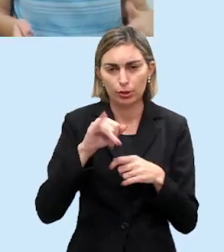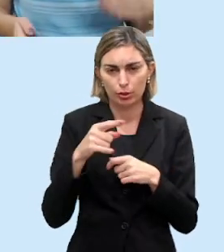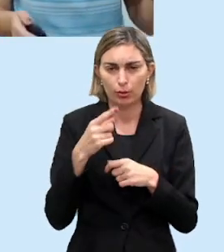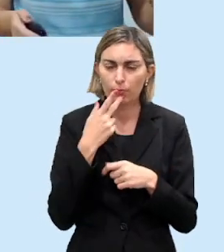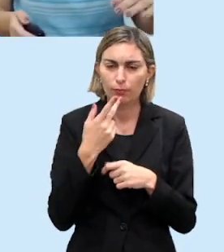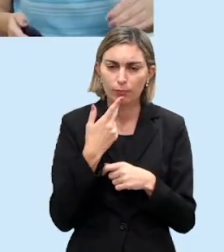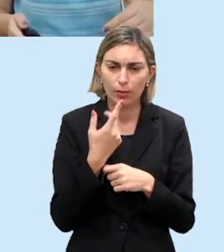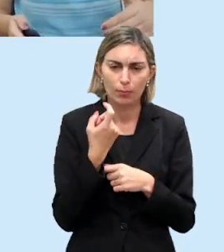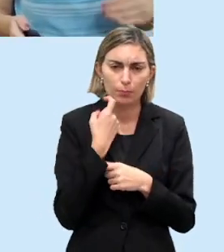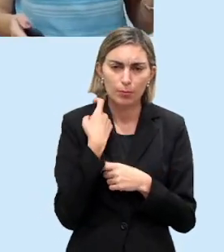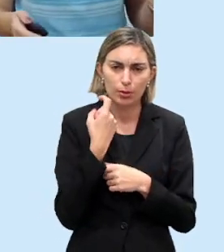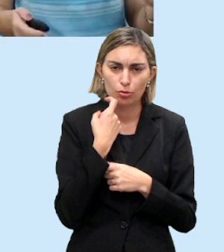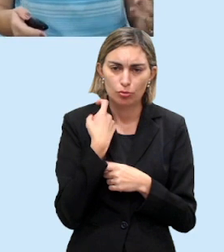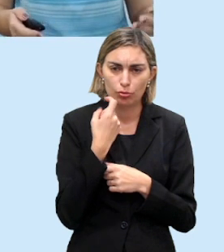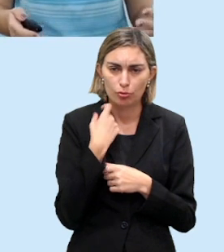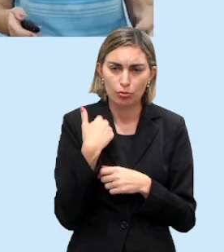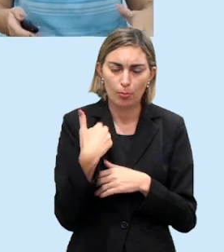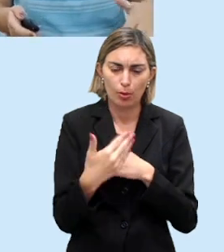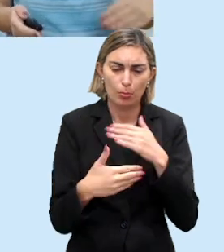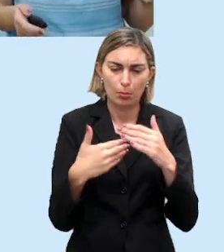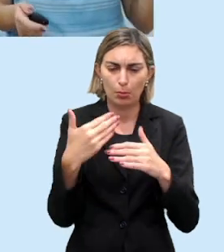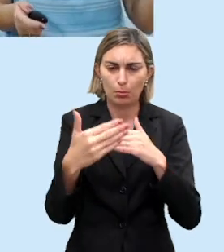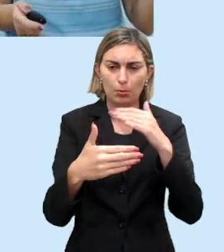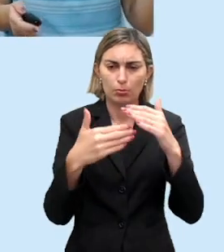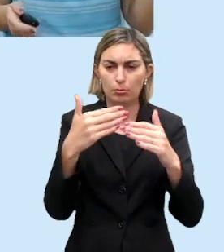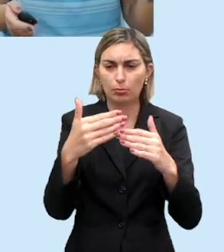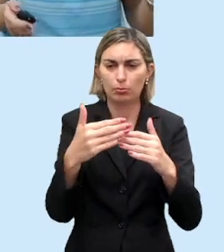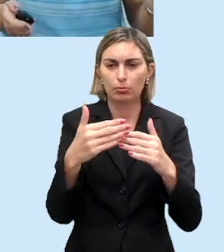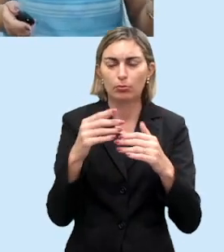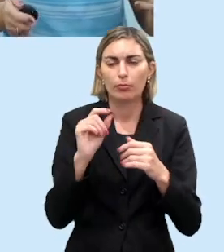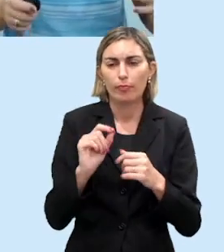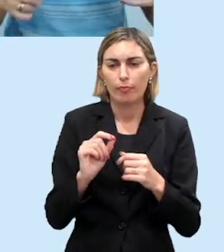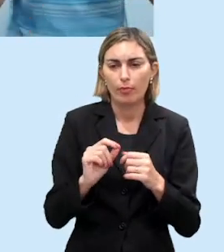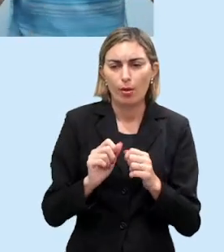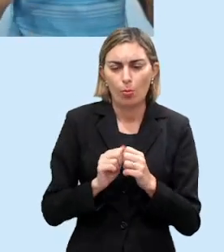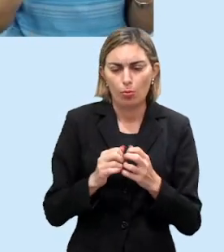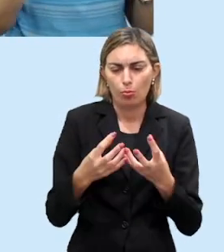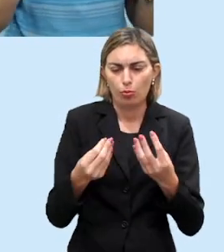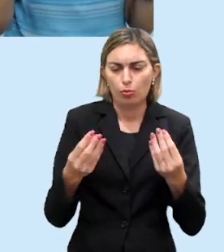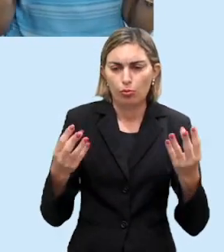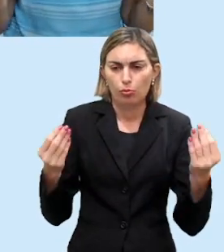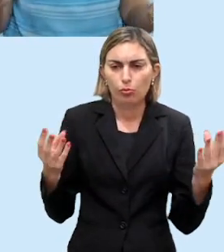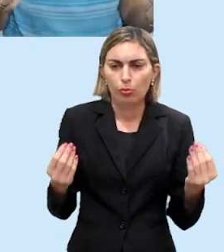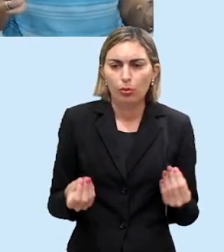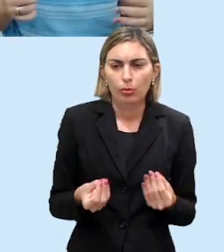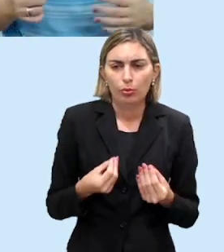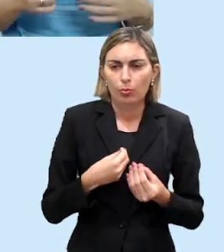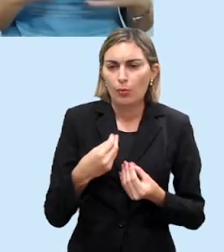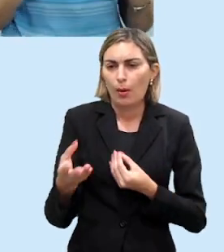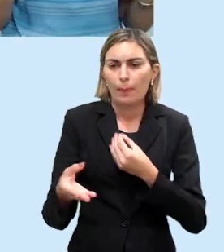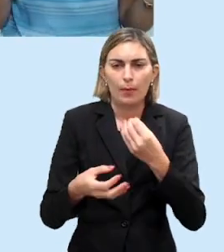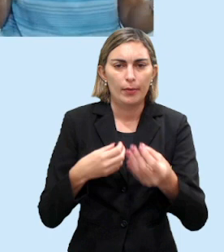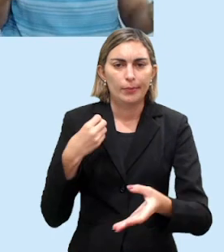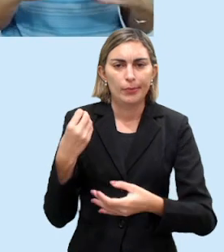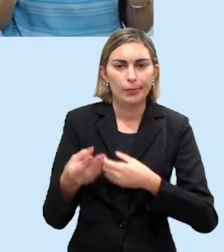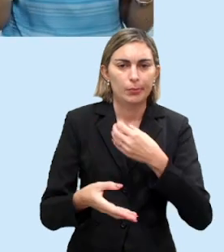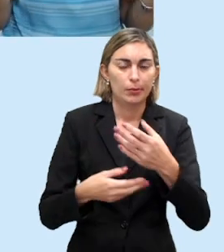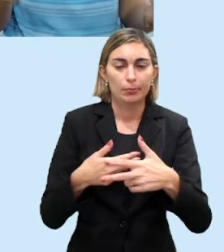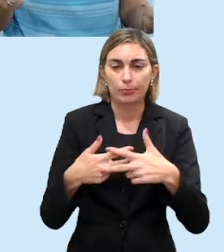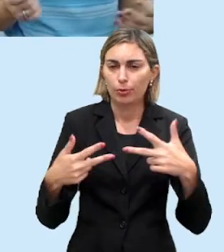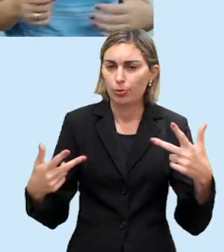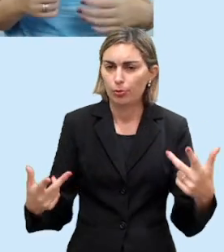peixe, de uma prosperidade, de uma abundância e do compartilhar, não é, das coisas